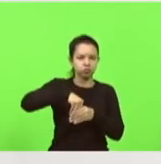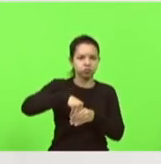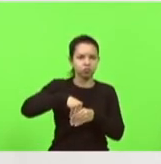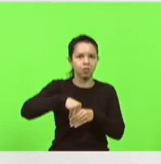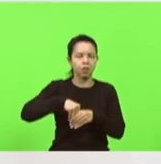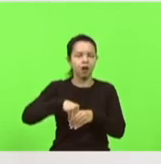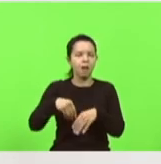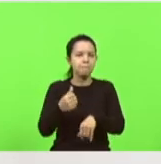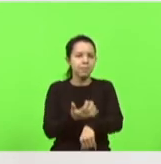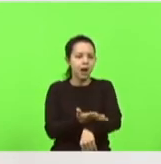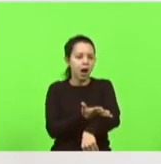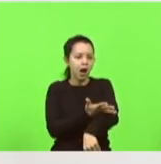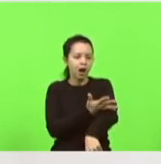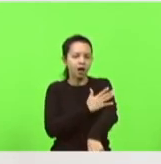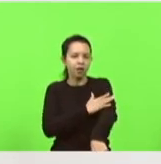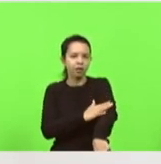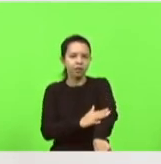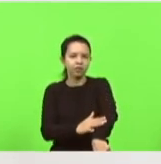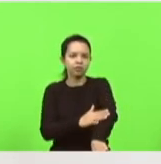né?